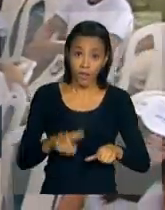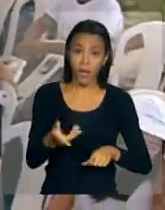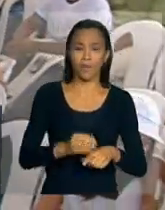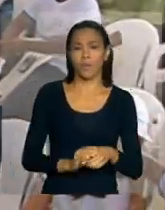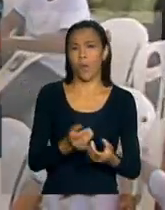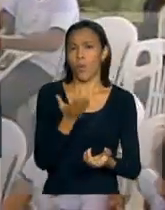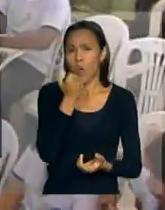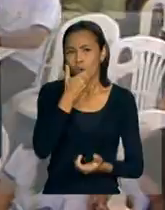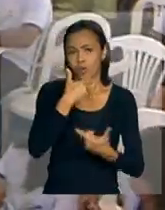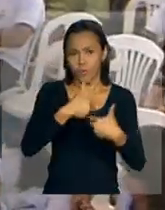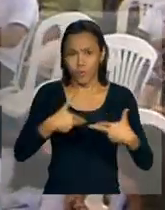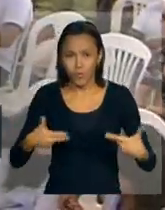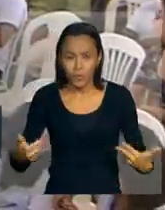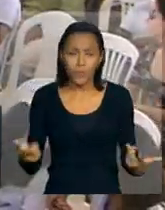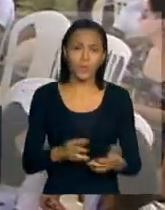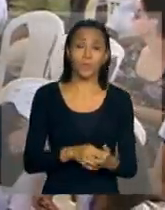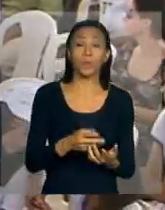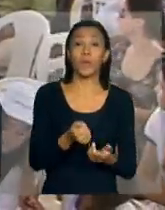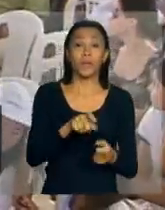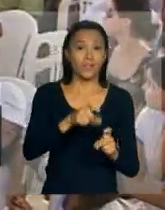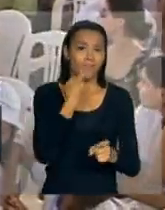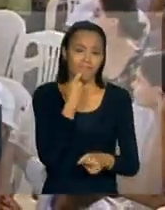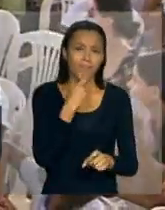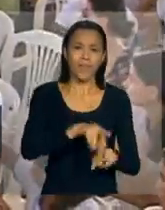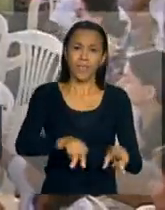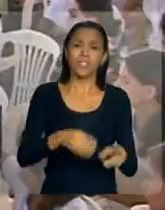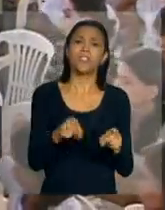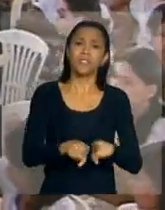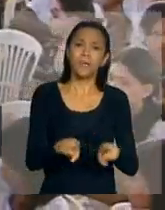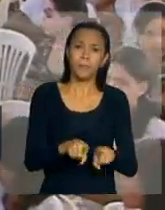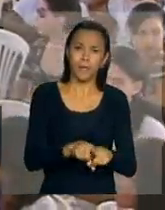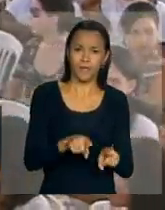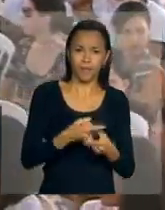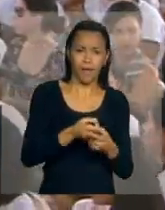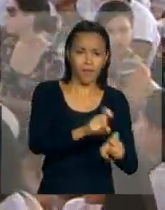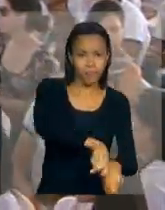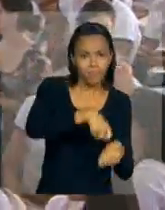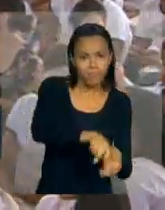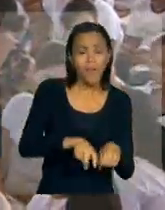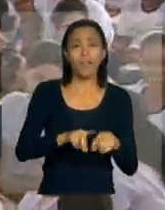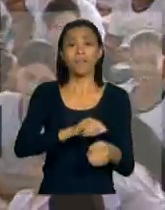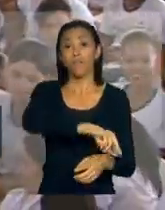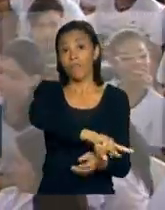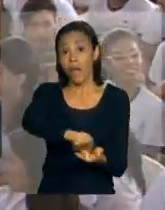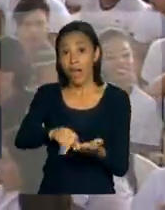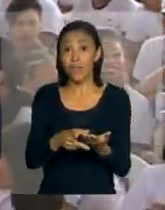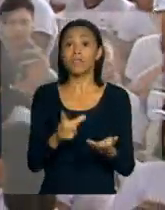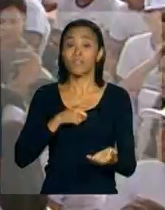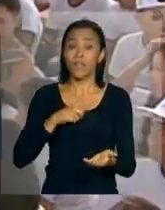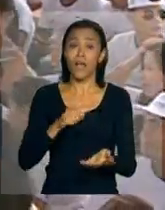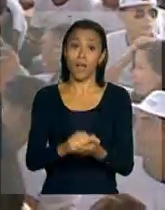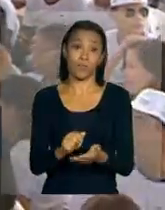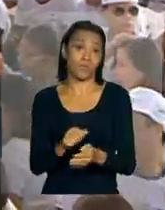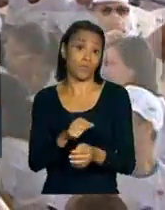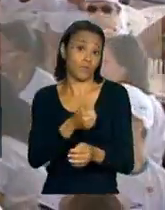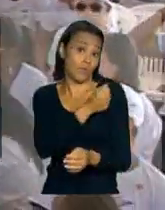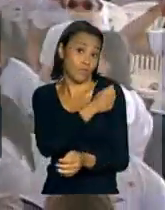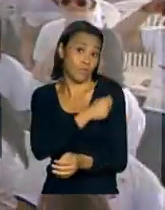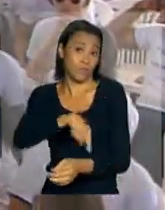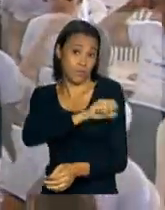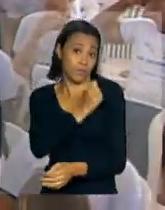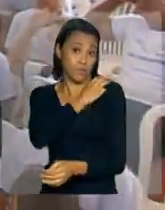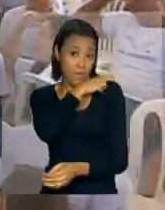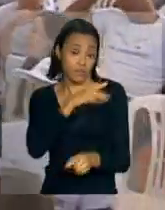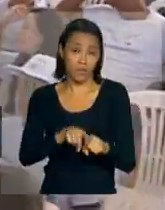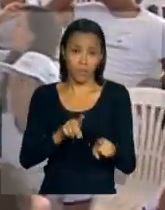fruticultura bicicultura e sistema de irrigação entre os formandos estão alunos do ensino médio da Educação de Jovens